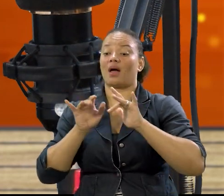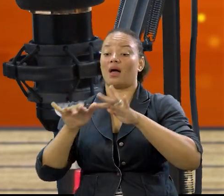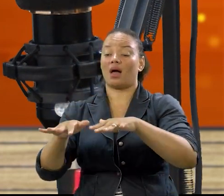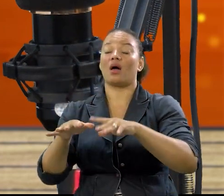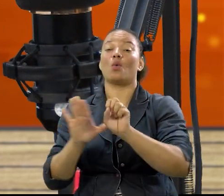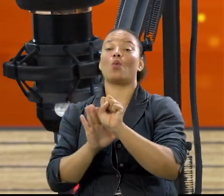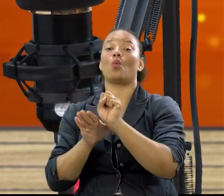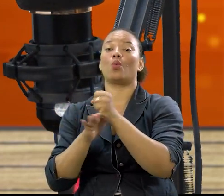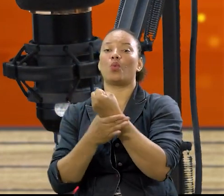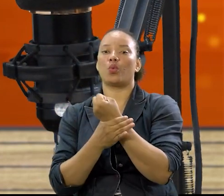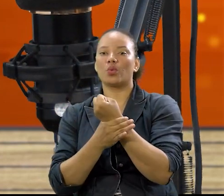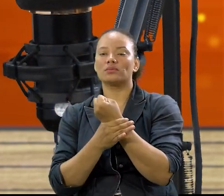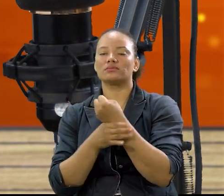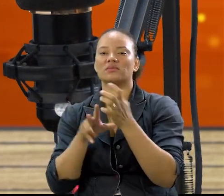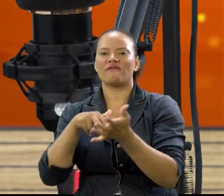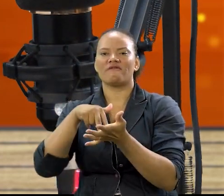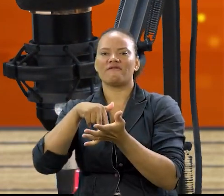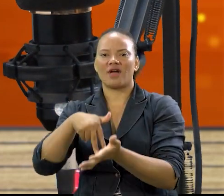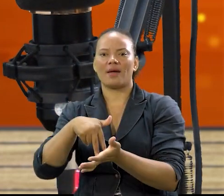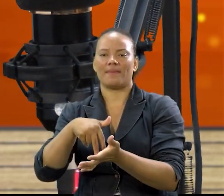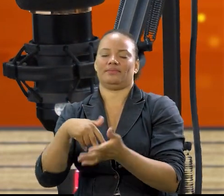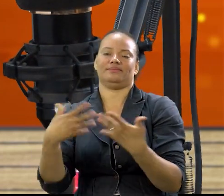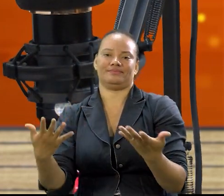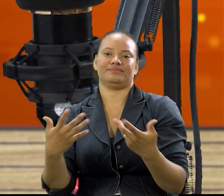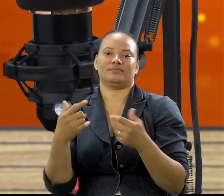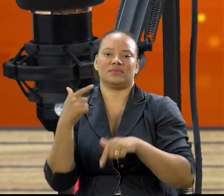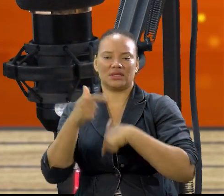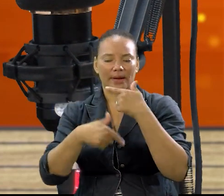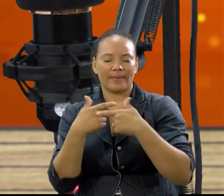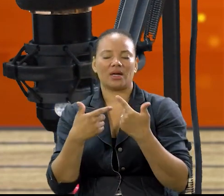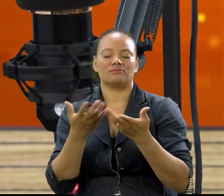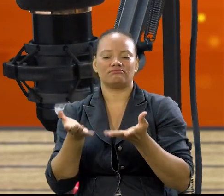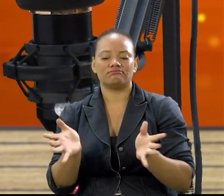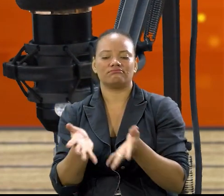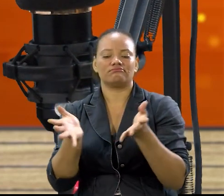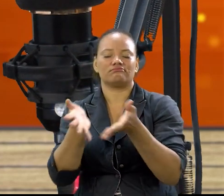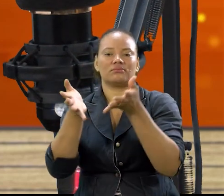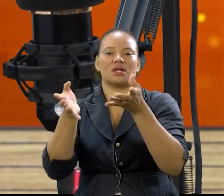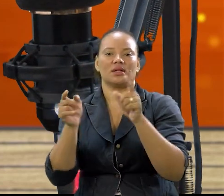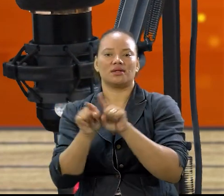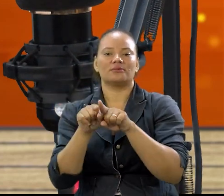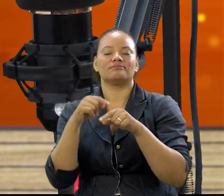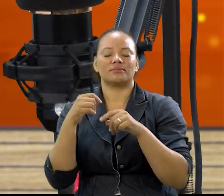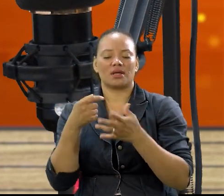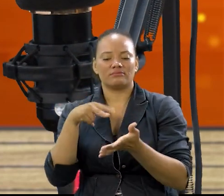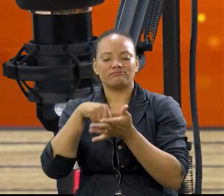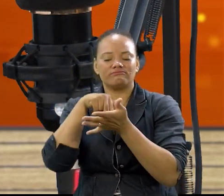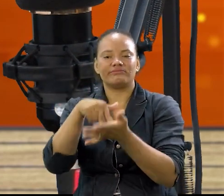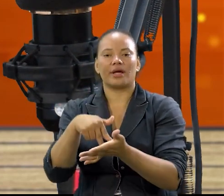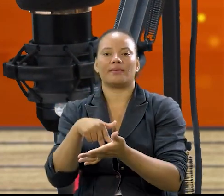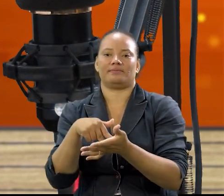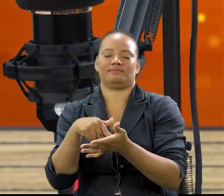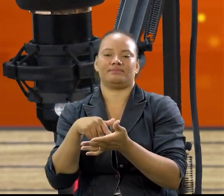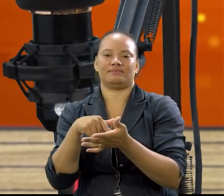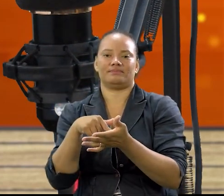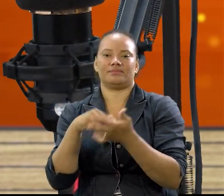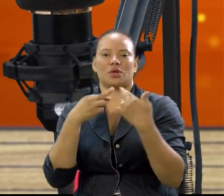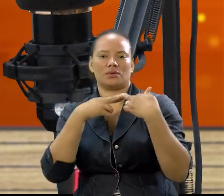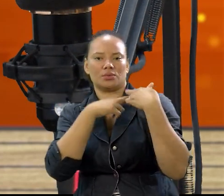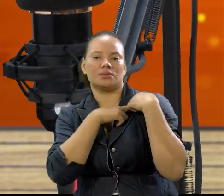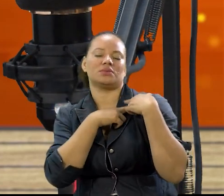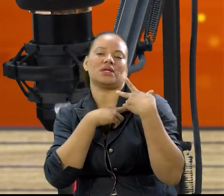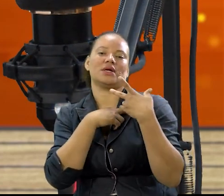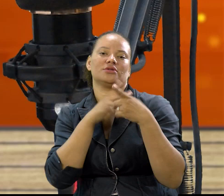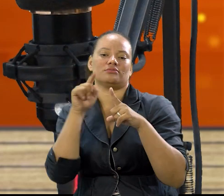própria criança e pra família né mas todos trabalhamos com dedicação e com afinco e com